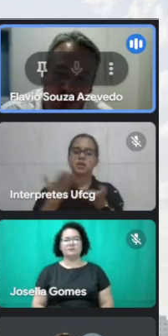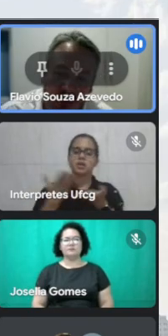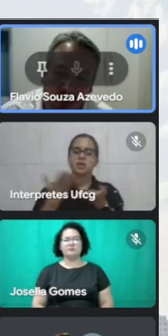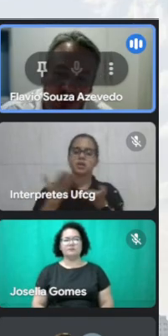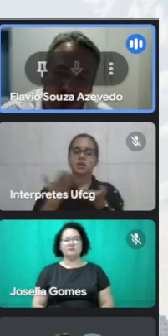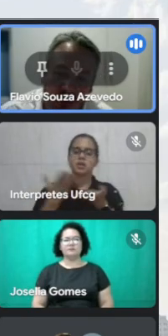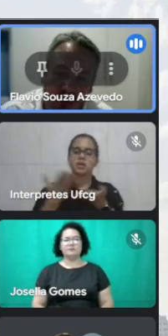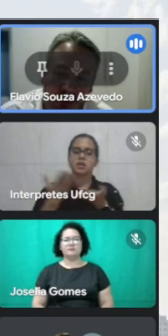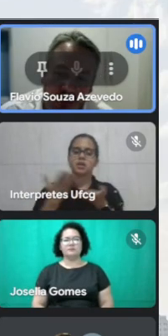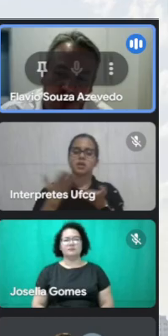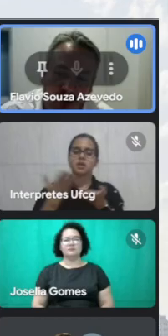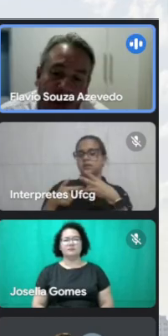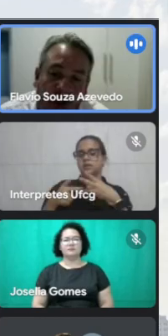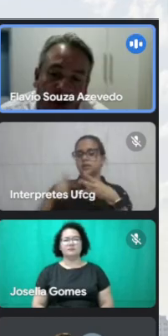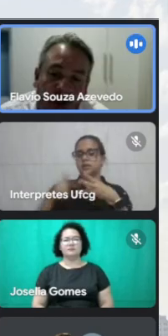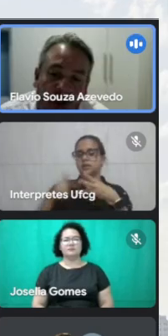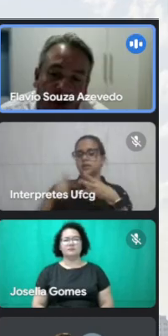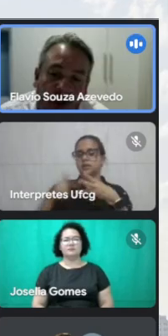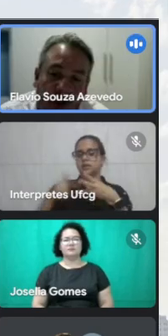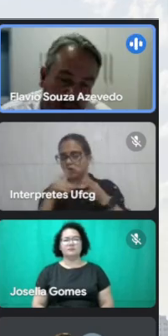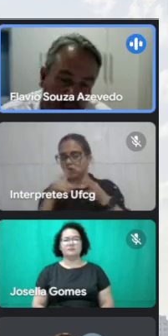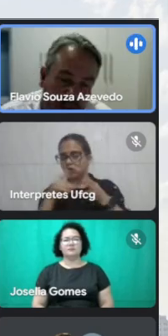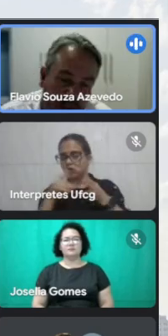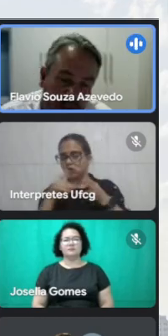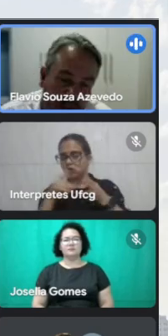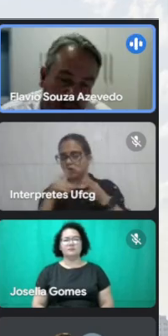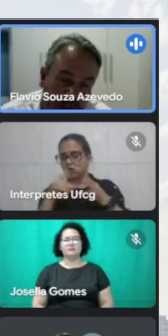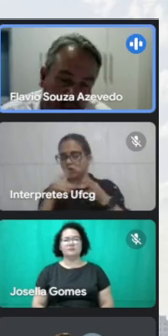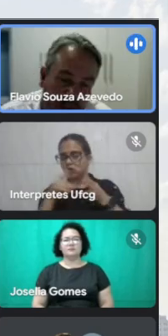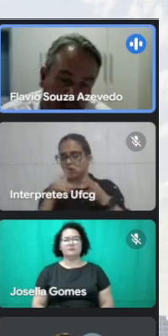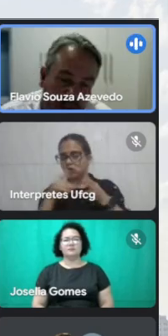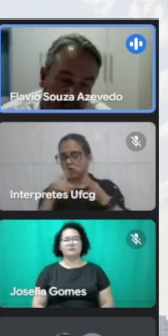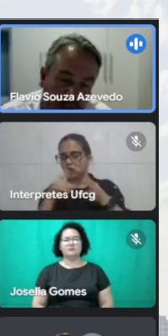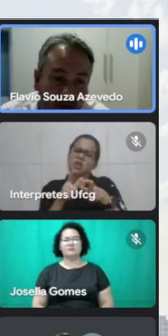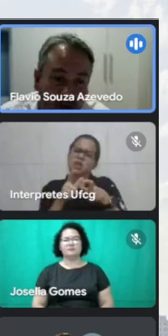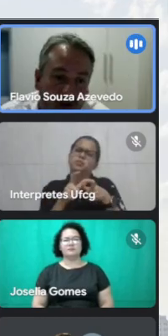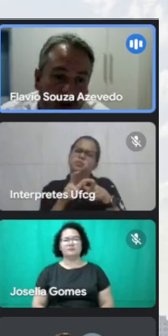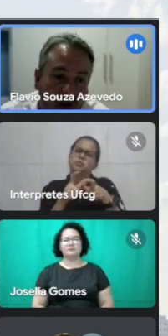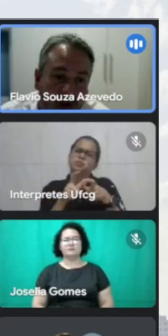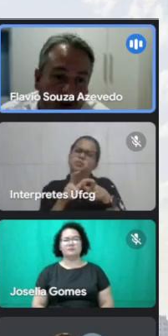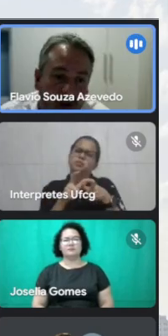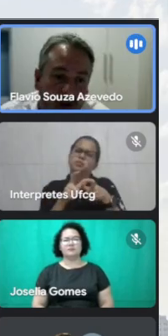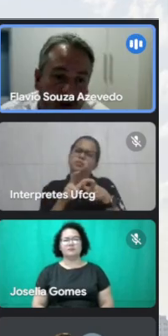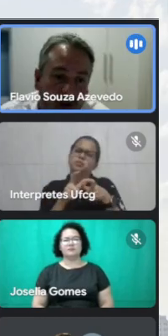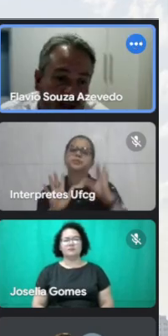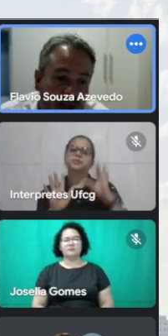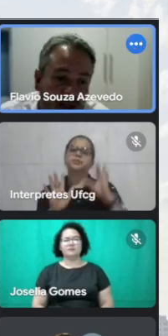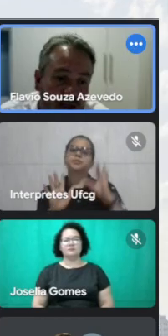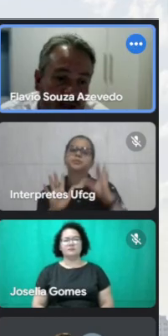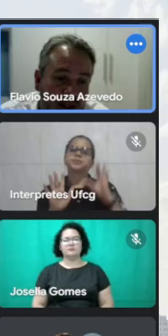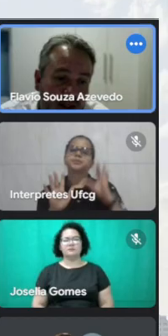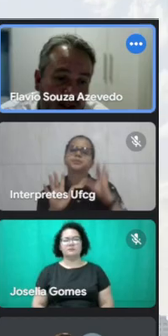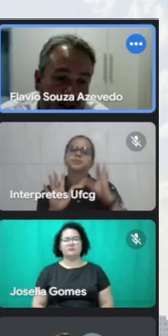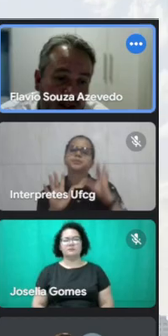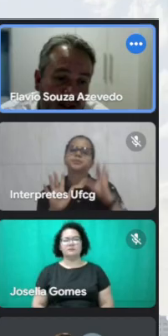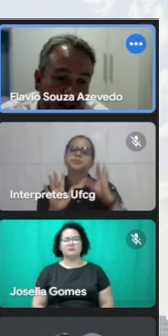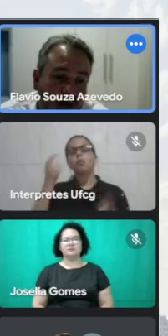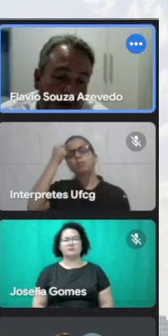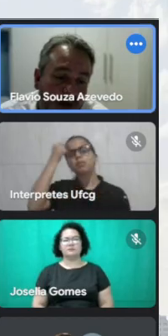3 rios que desaguam aí nessa lagoa, riozinho pequeno, né, também é da Fitorrestore. E qual era a ideia,